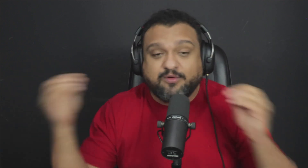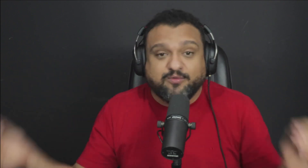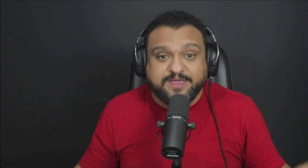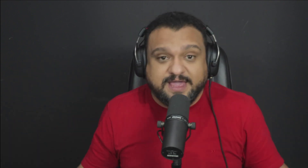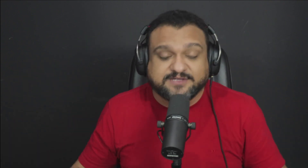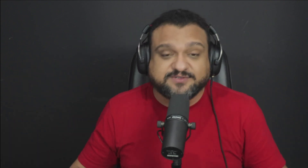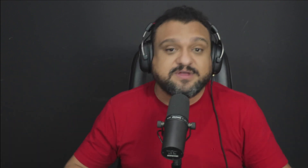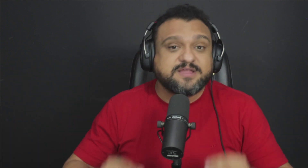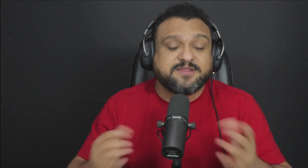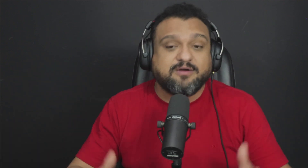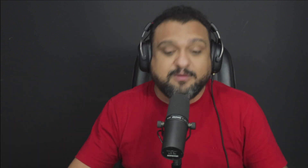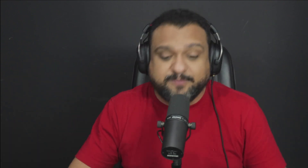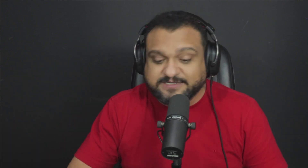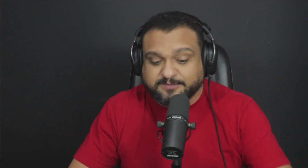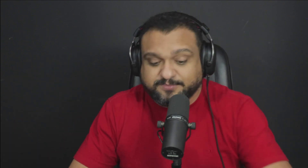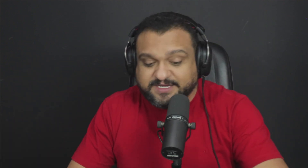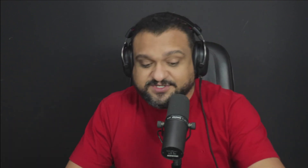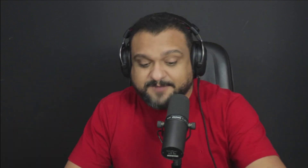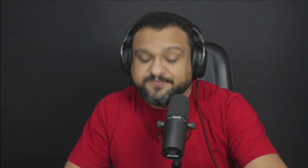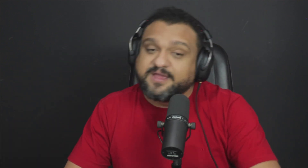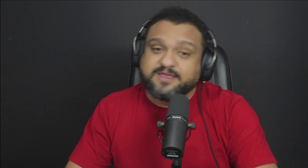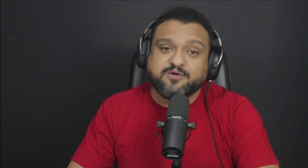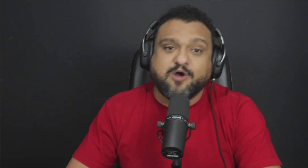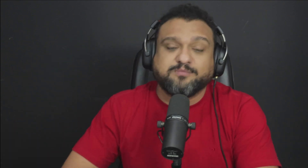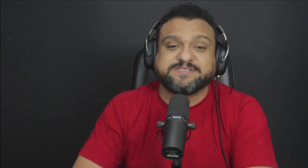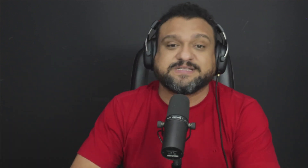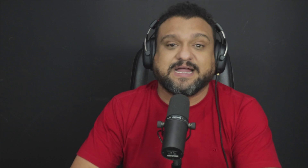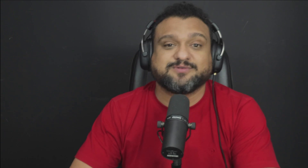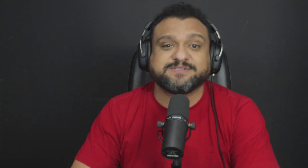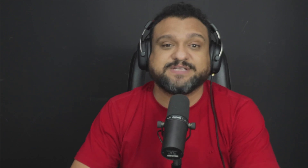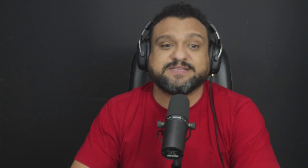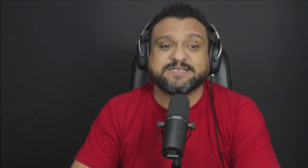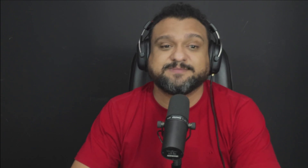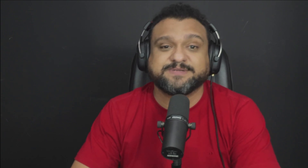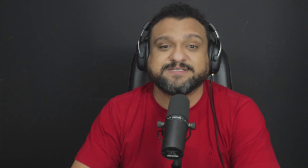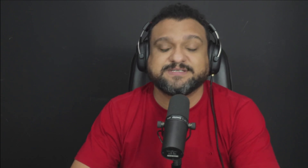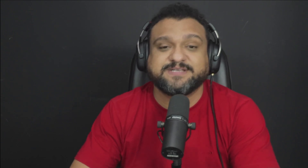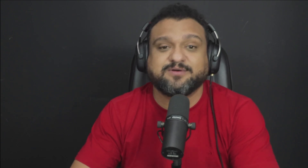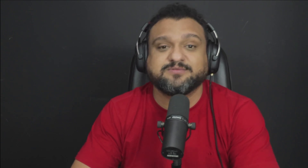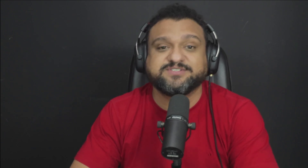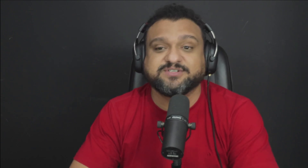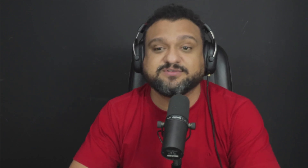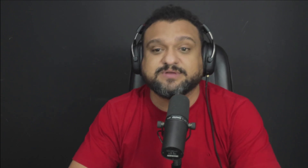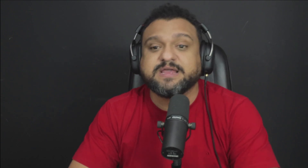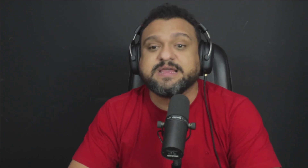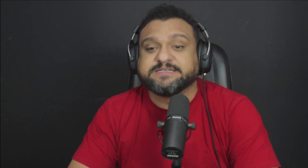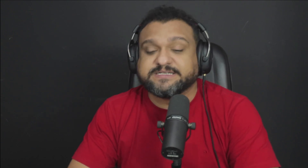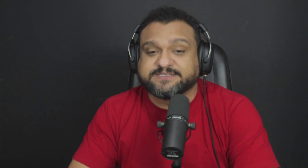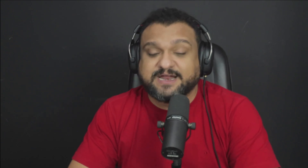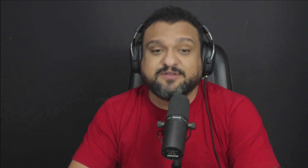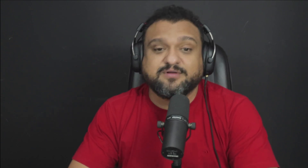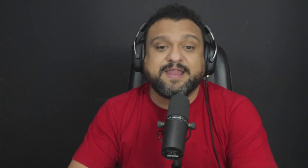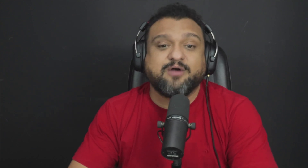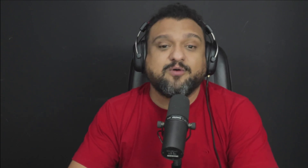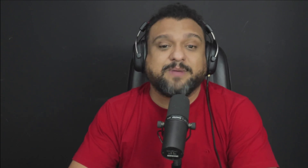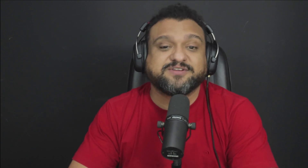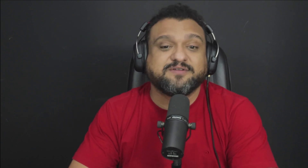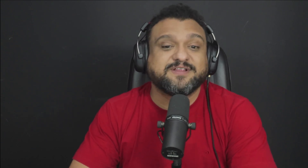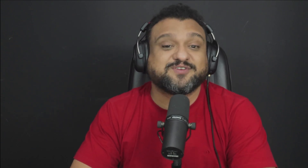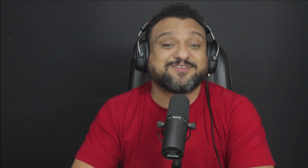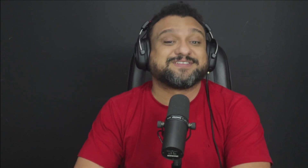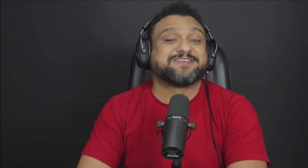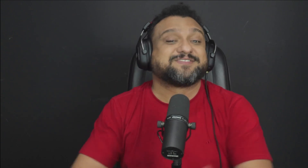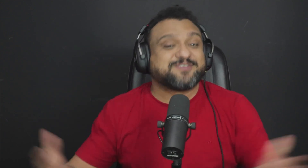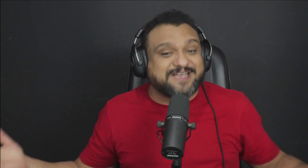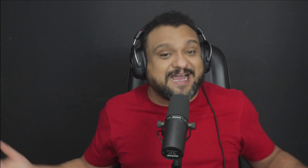não conheço não acompanham a política e o golpe de estado com certeza precisa ser contido se inscreva no canal Compartilhe